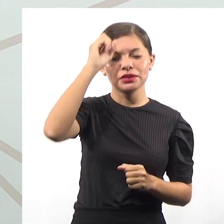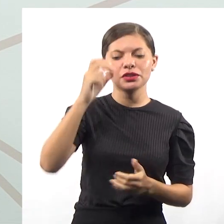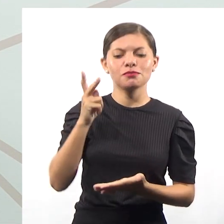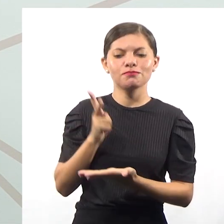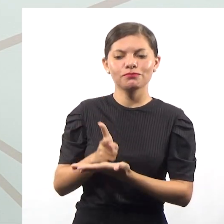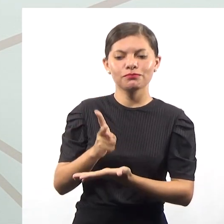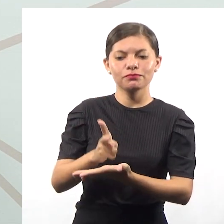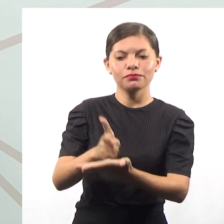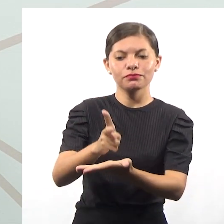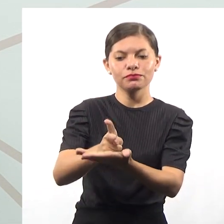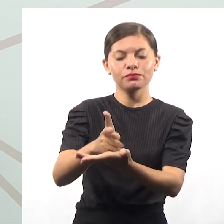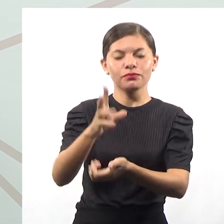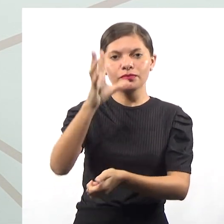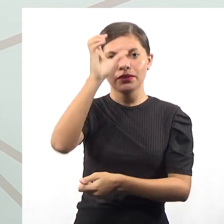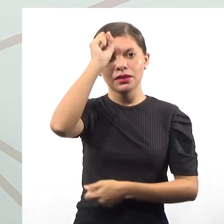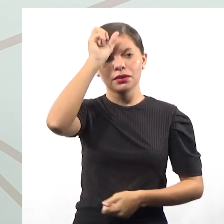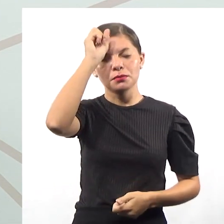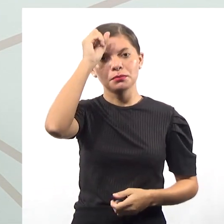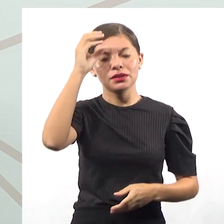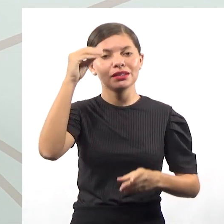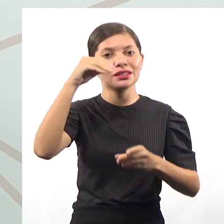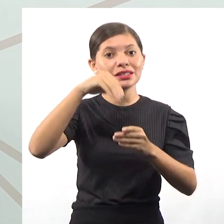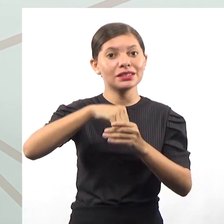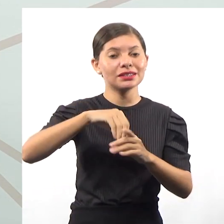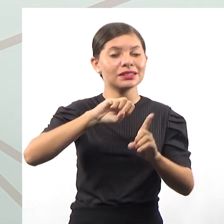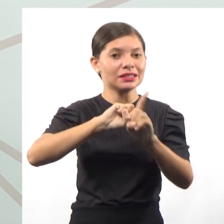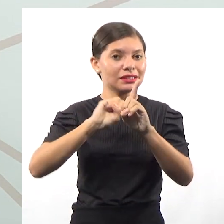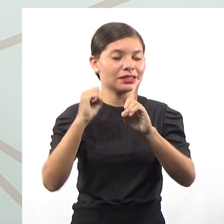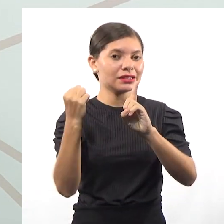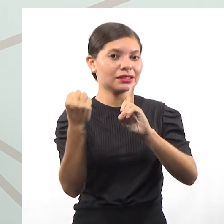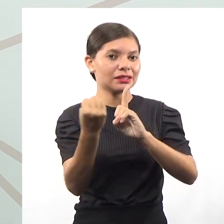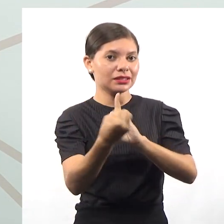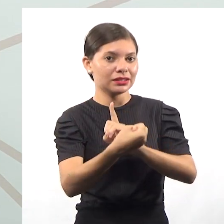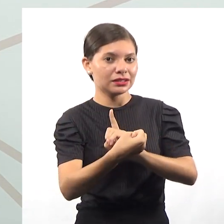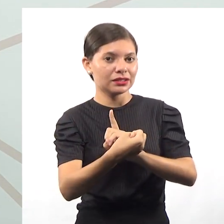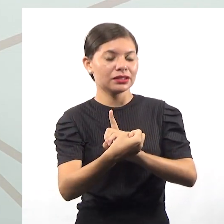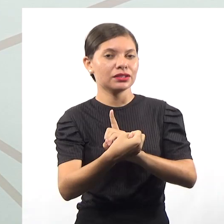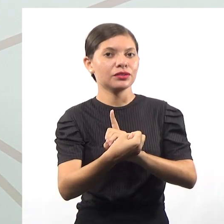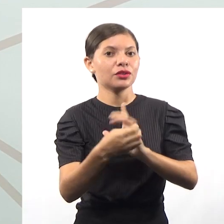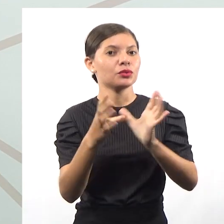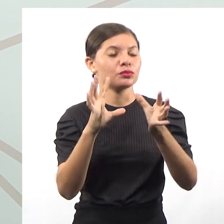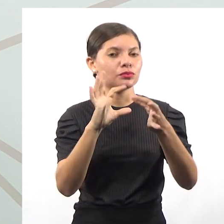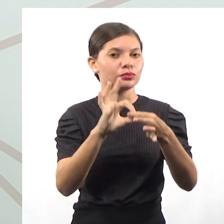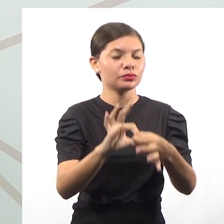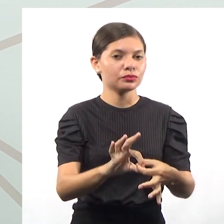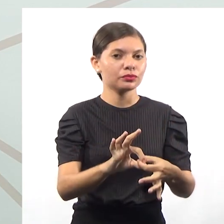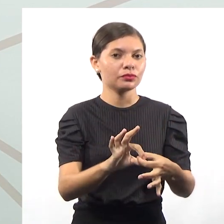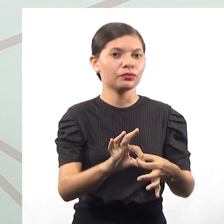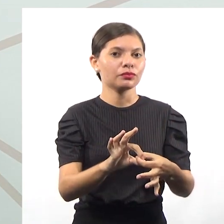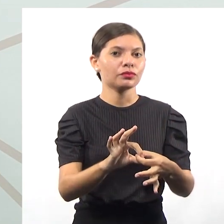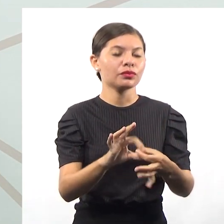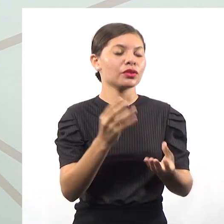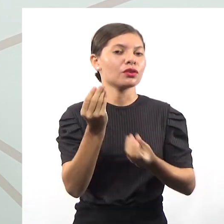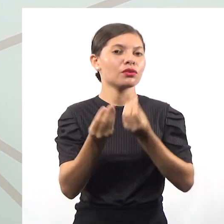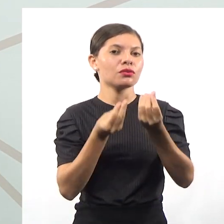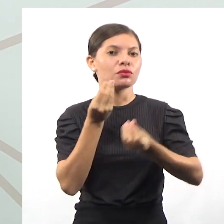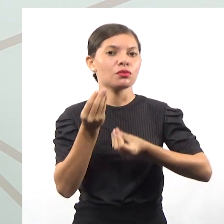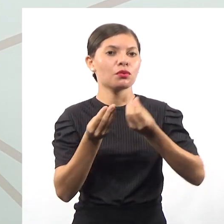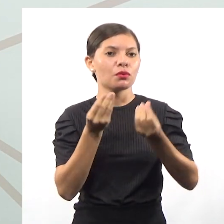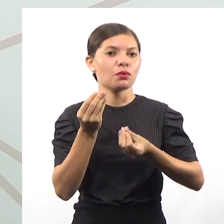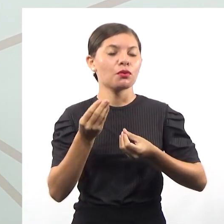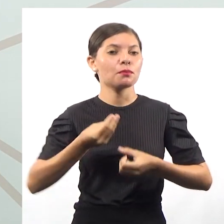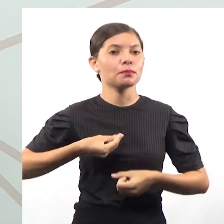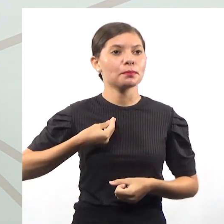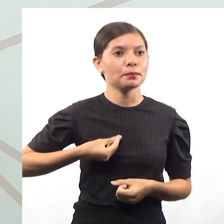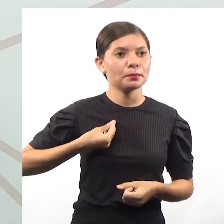aprender, continuar aprendendo e ser inserido socialmente, ser inserido no seu contexto. E, por meio dele,